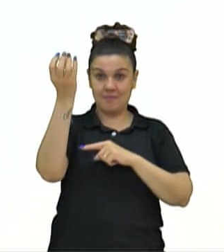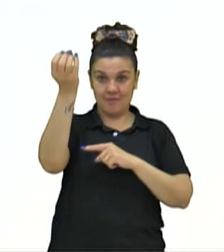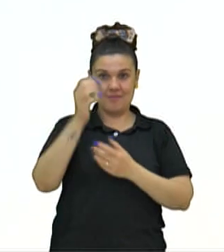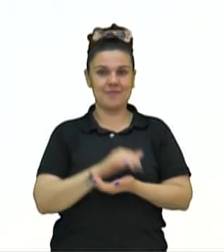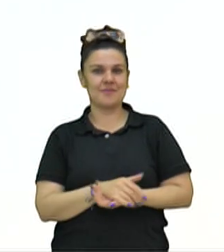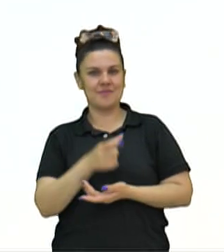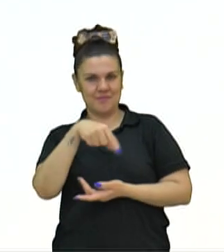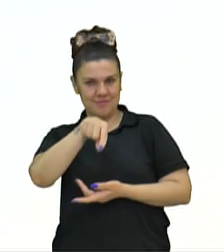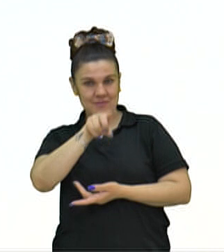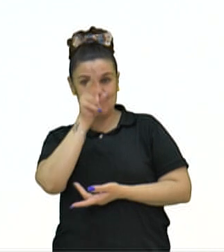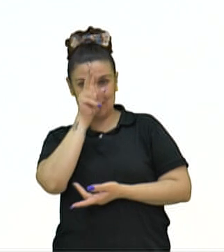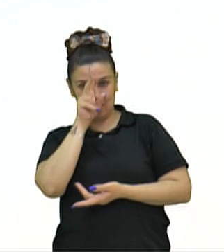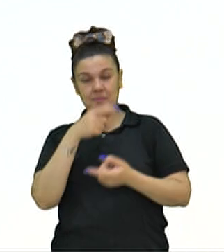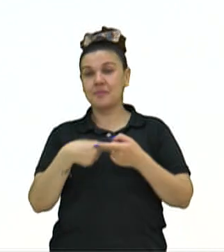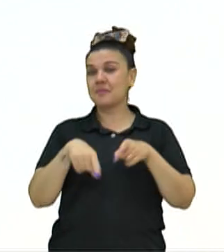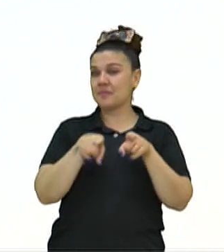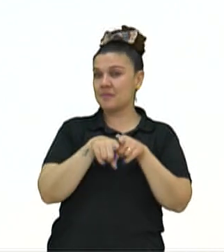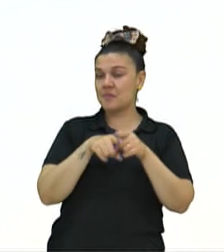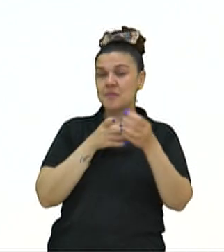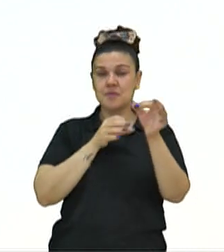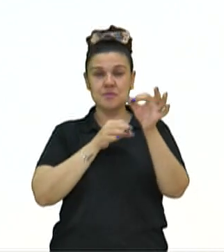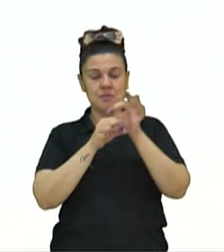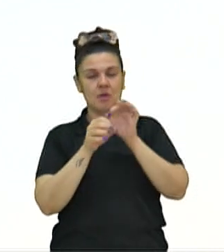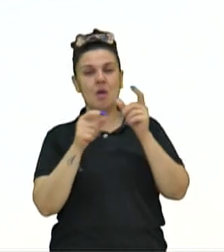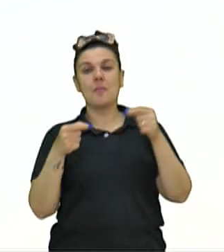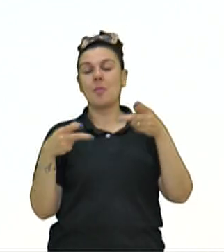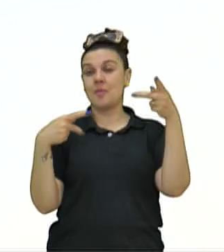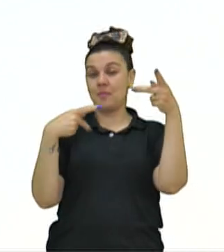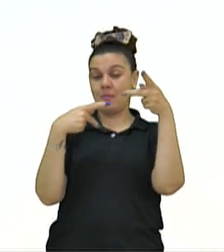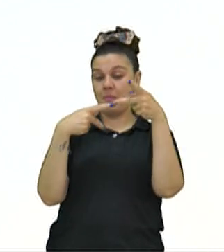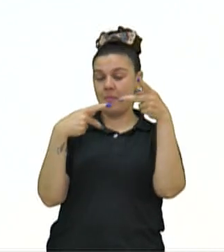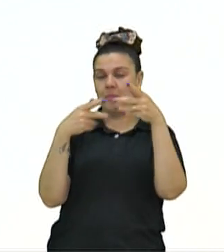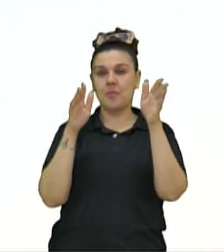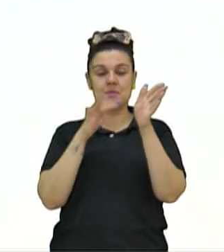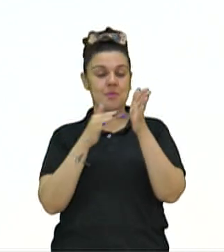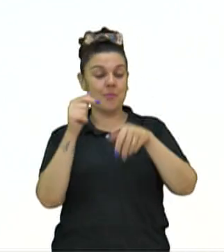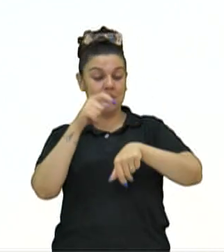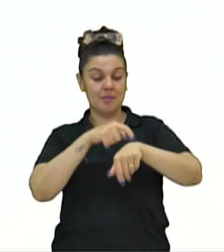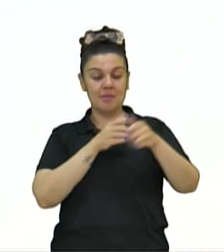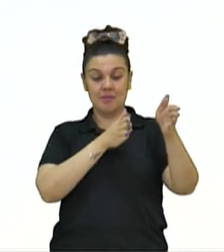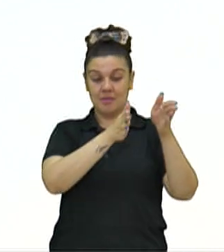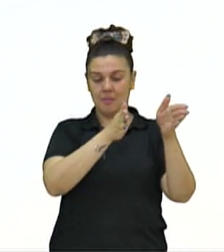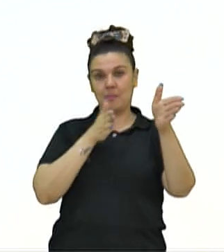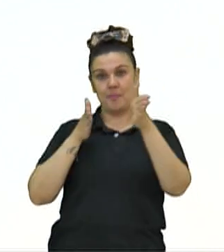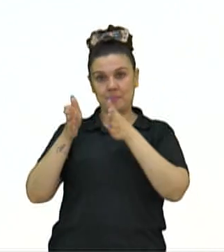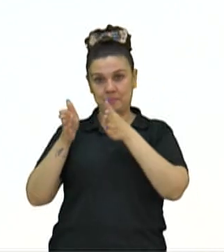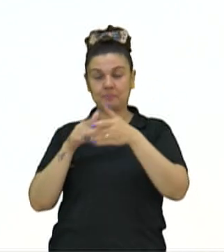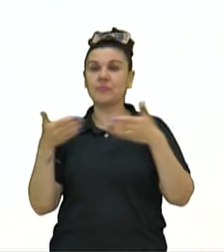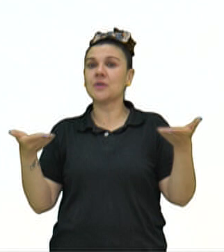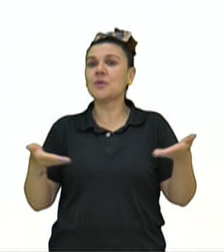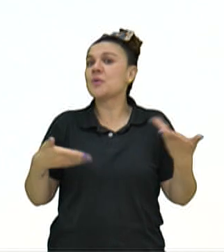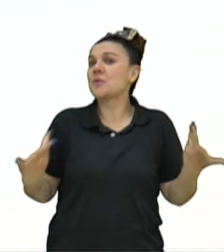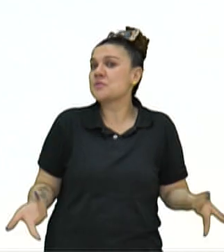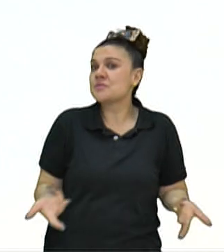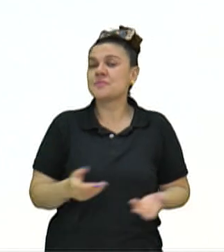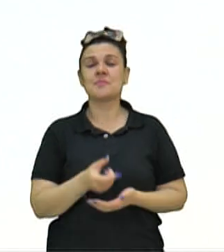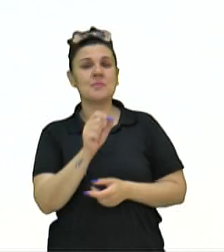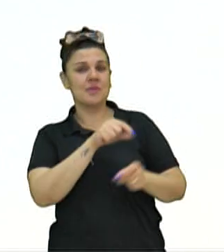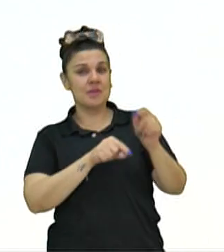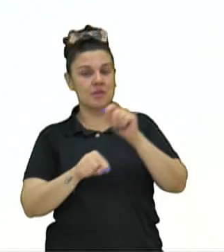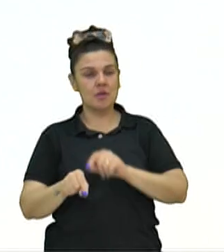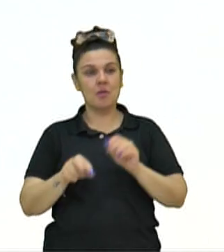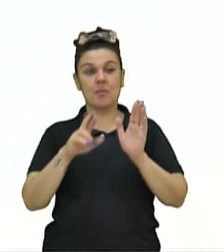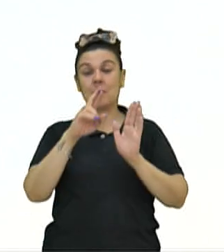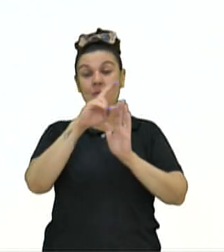lembram? E falamos um pouquinho também sobre as preposições de tempo, né? Demos uma revisada. E hoje? Hoje a gente vai falar sobre as